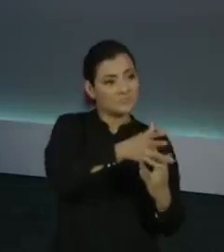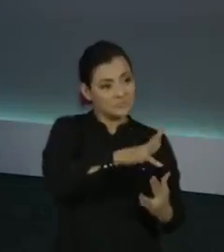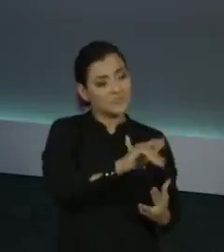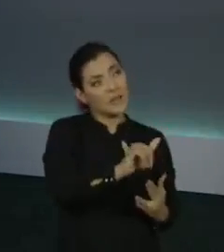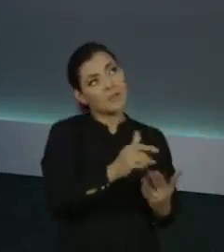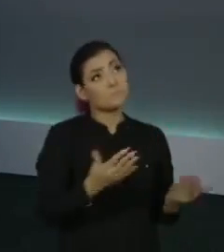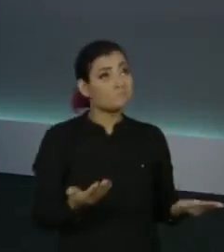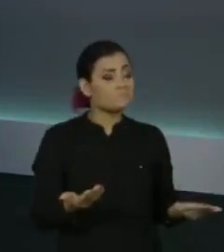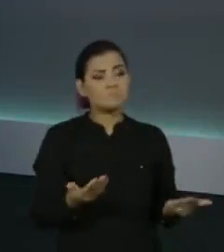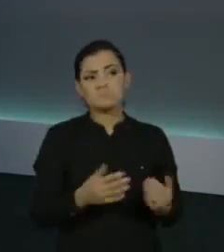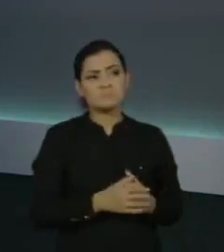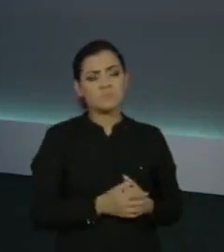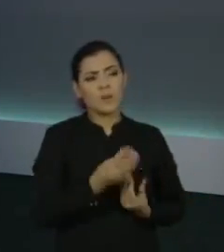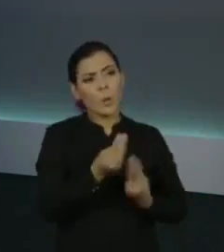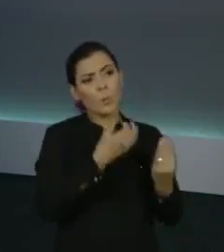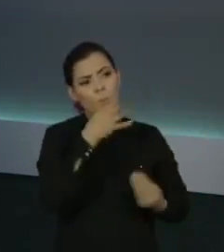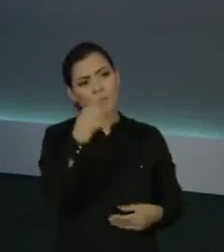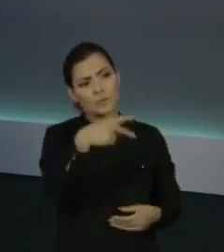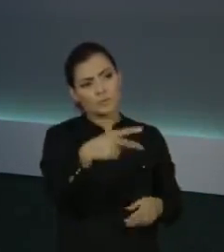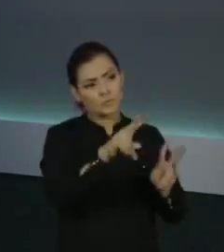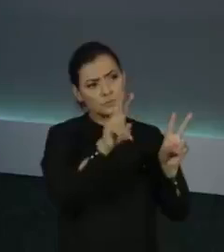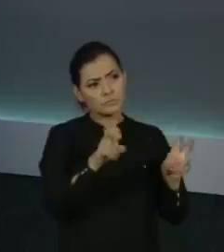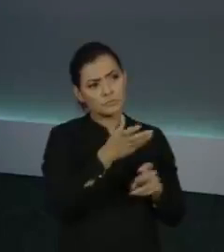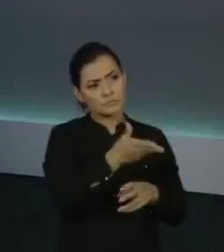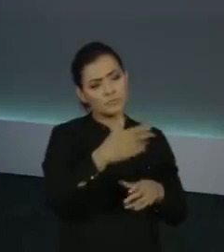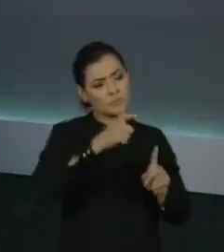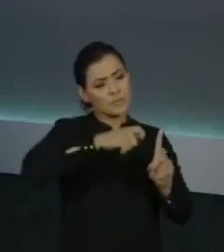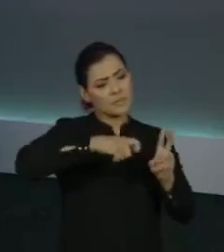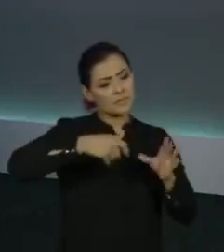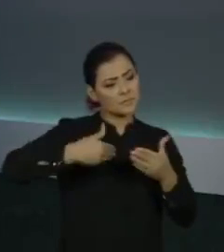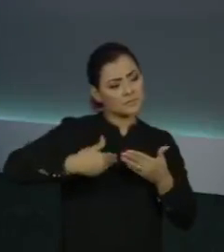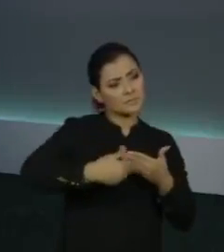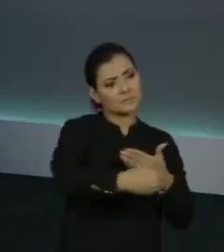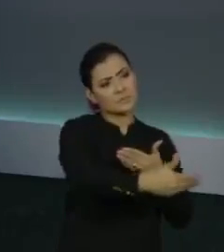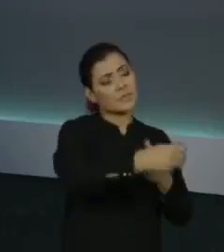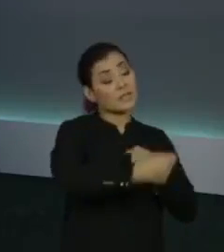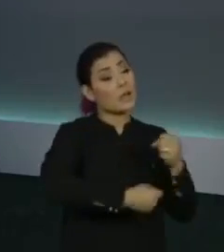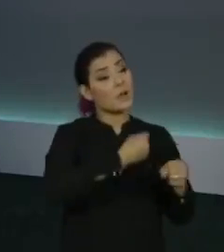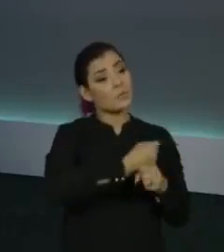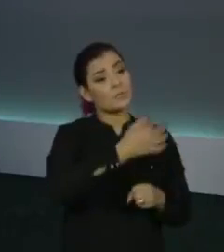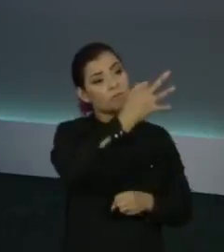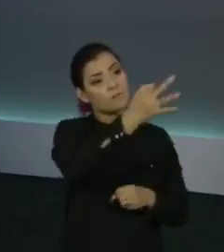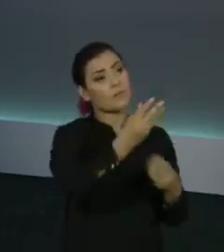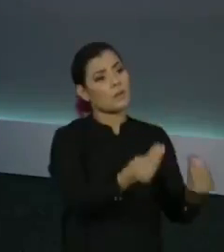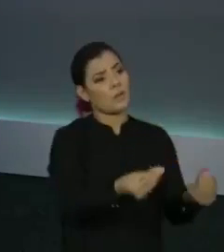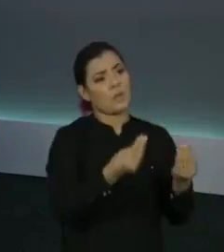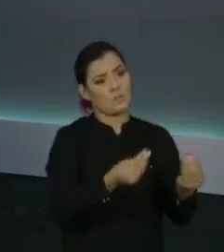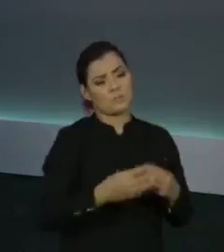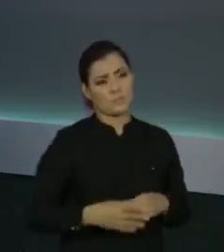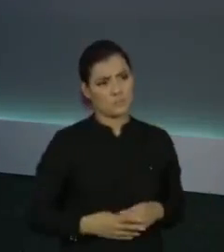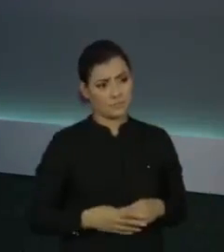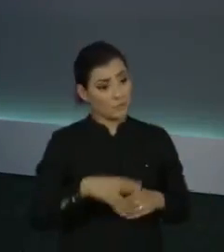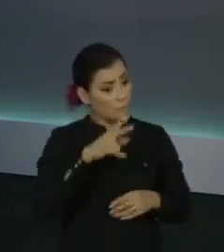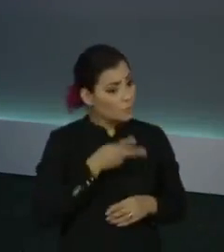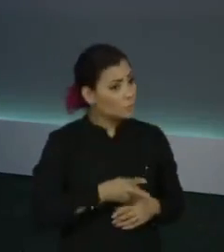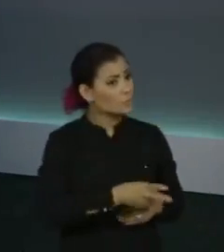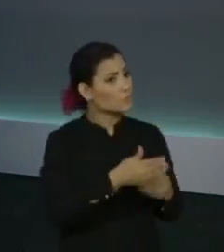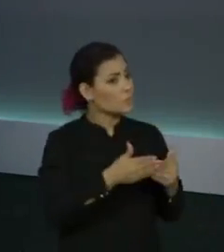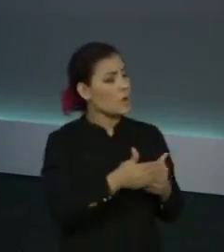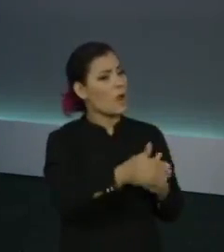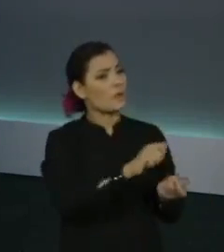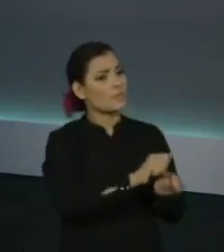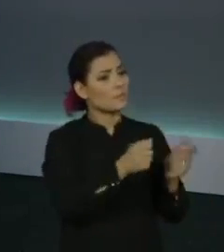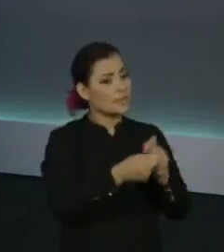maneira remota. Como que você vê daqui para os próximos meses e daqui para o ano que vem essa continuidade